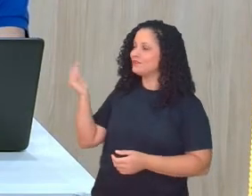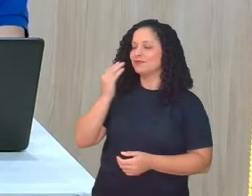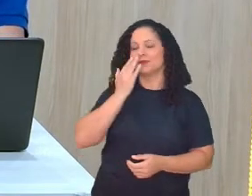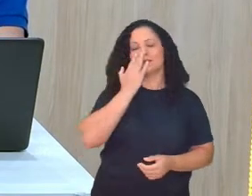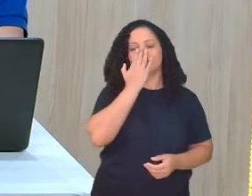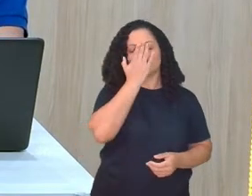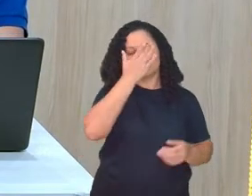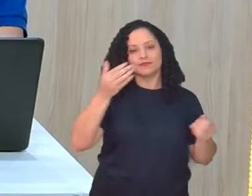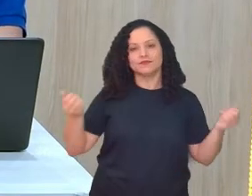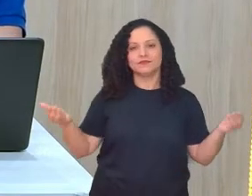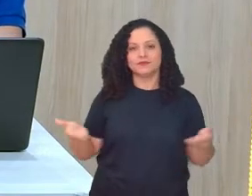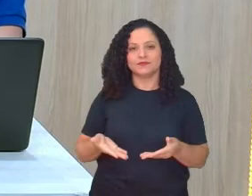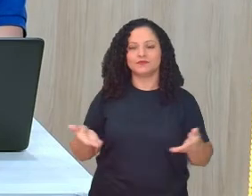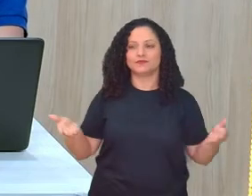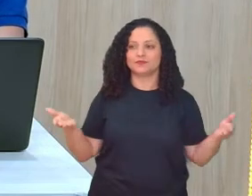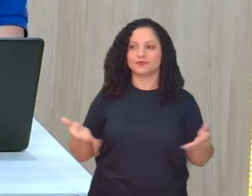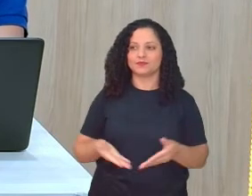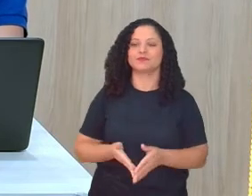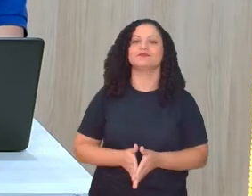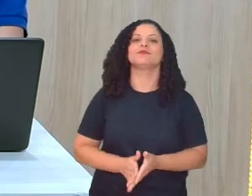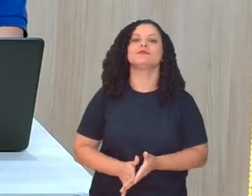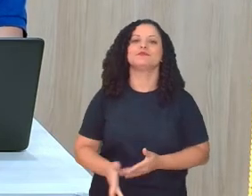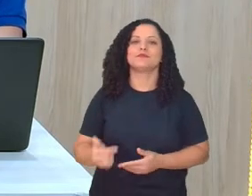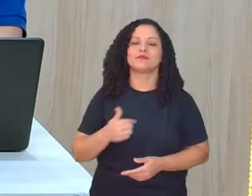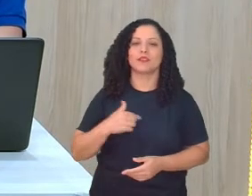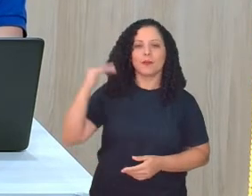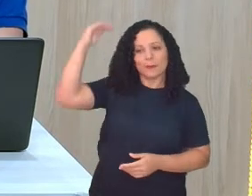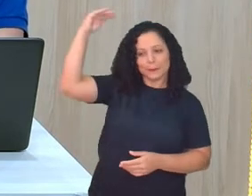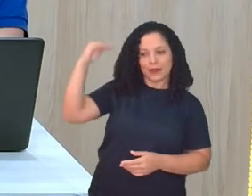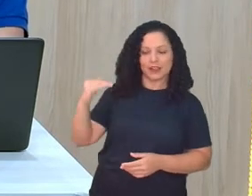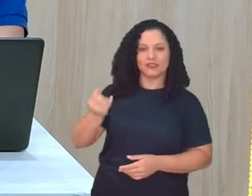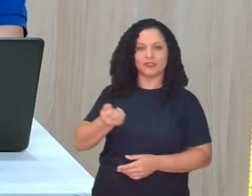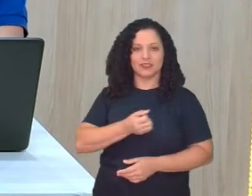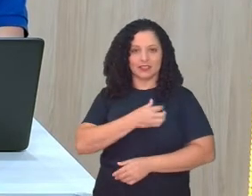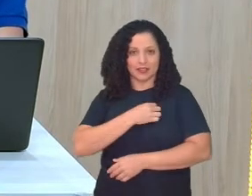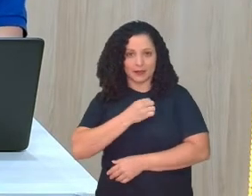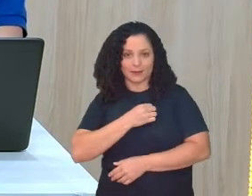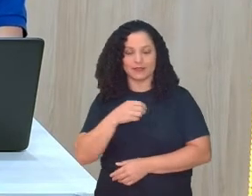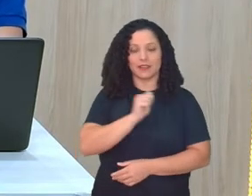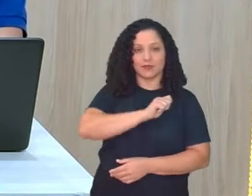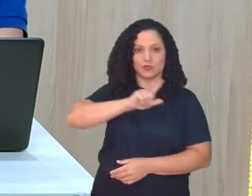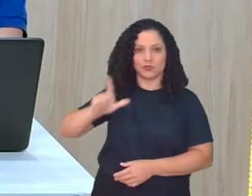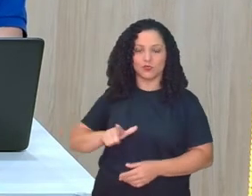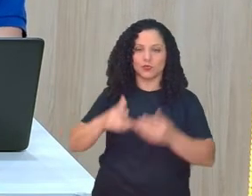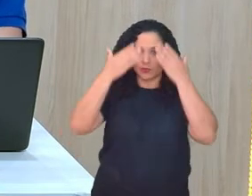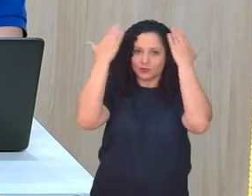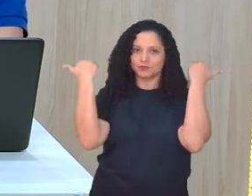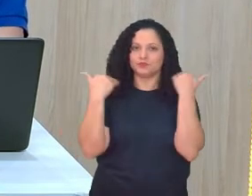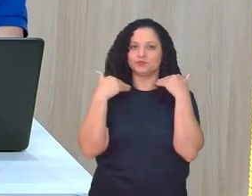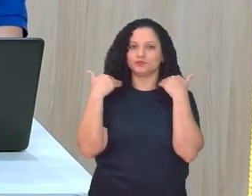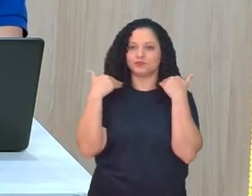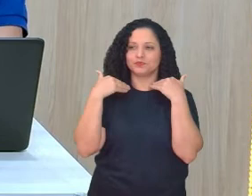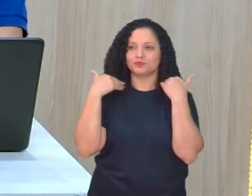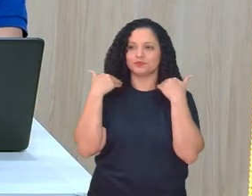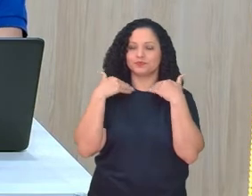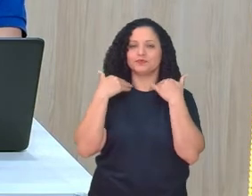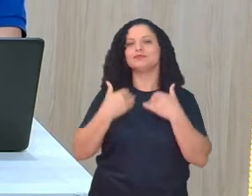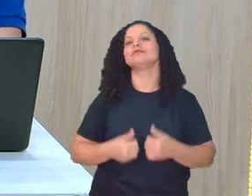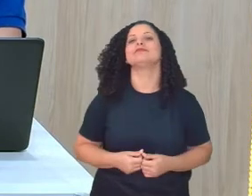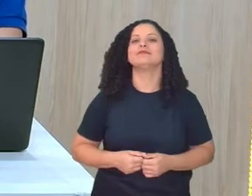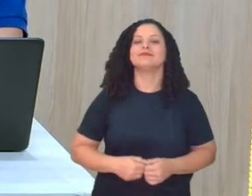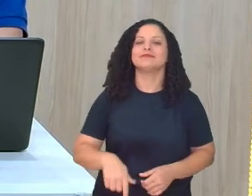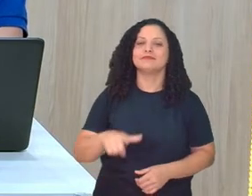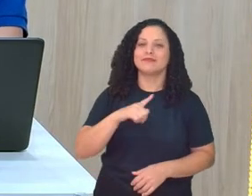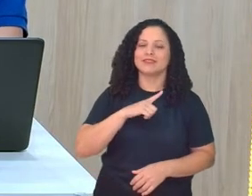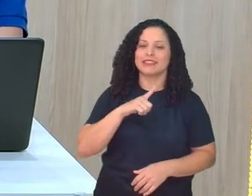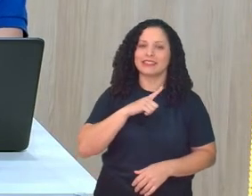e sou baixa, visto blusa azul, tenho cabelo tamanho médio, temos